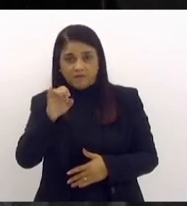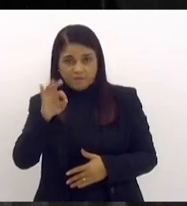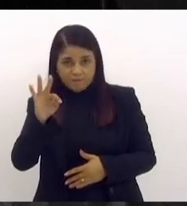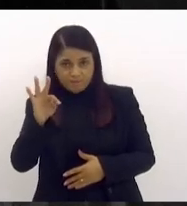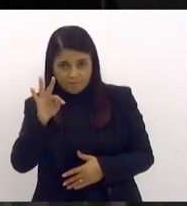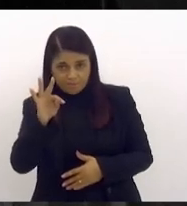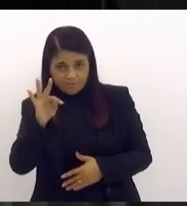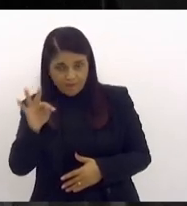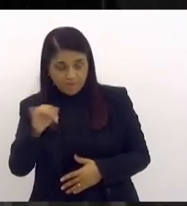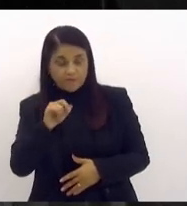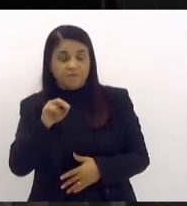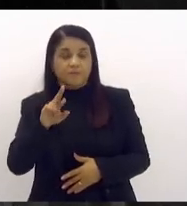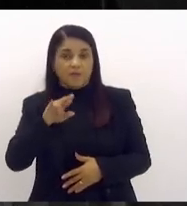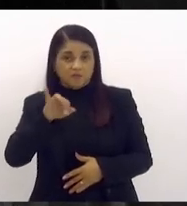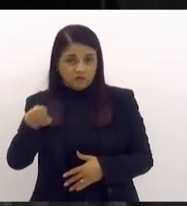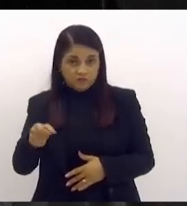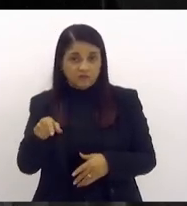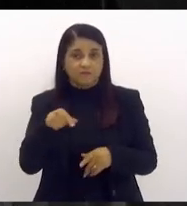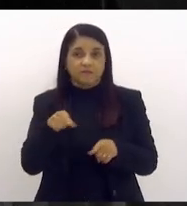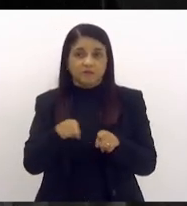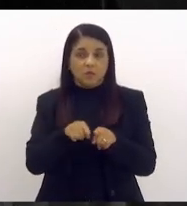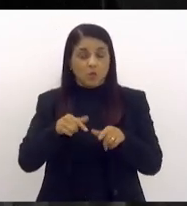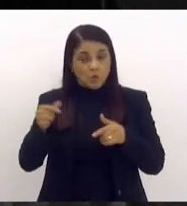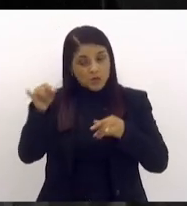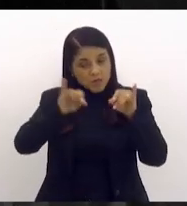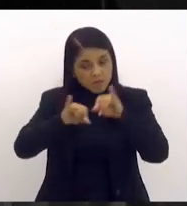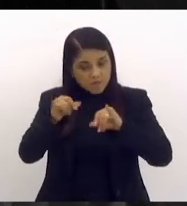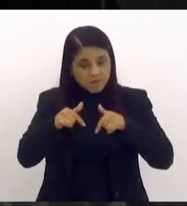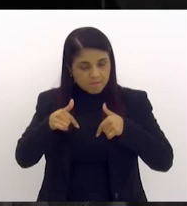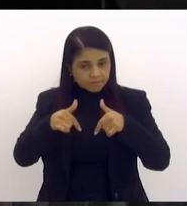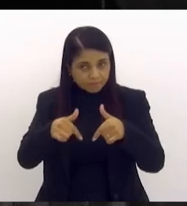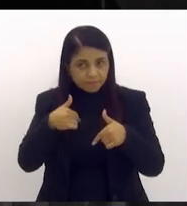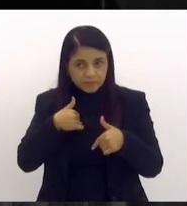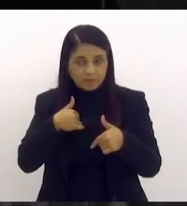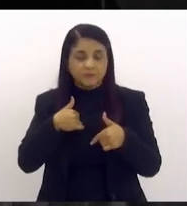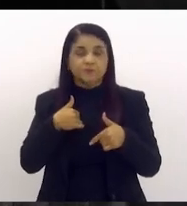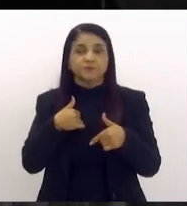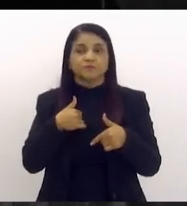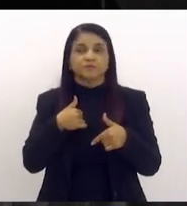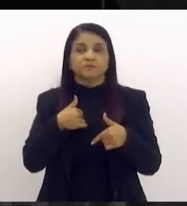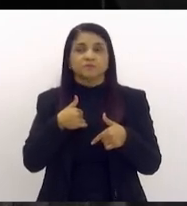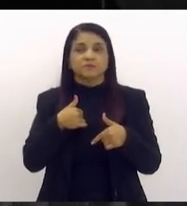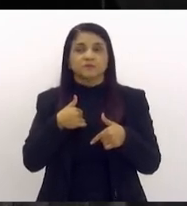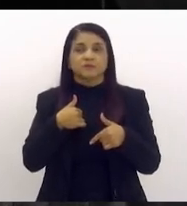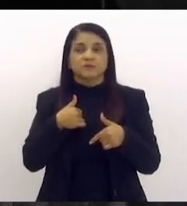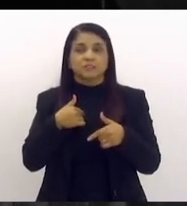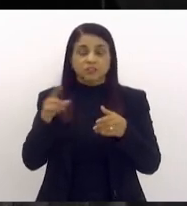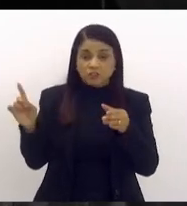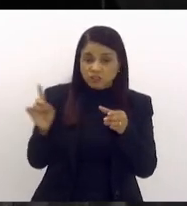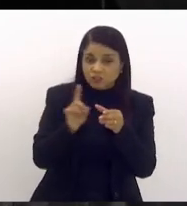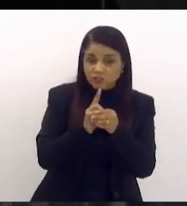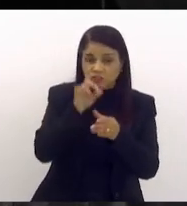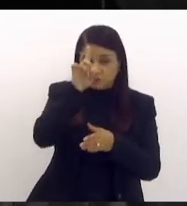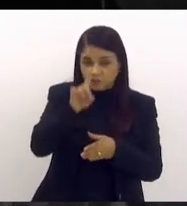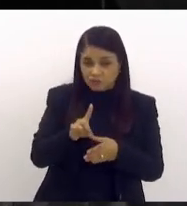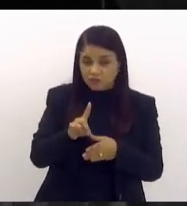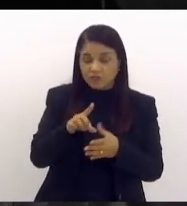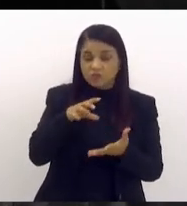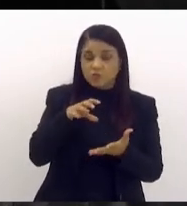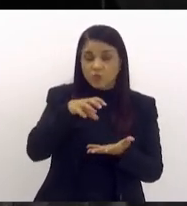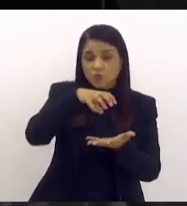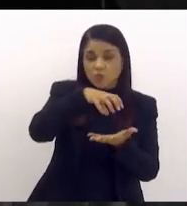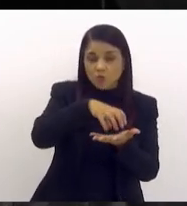né e e atuo na área da química eh e eu também faço parte da diretoria do Conselho Federal de